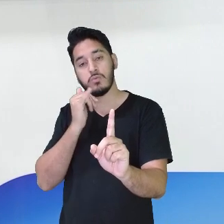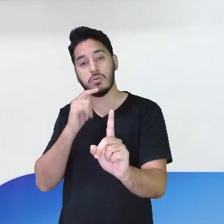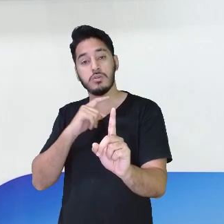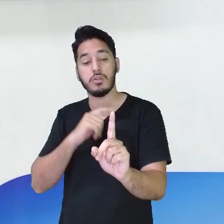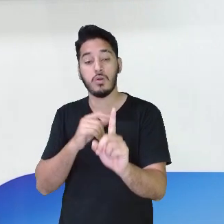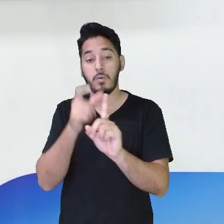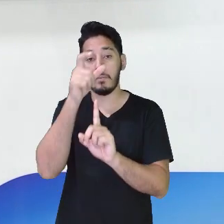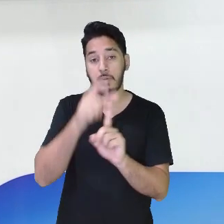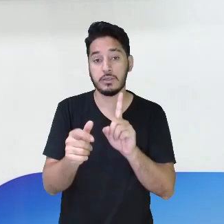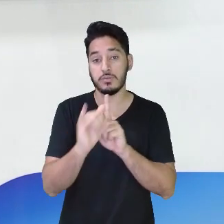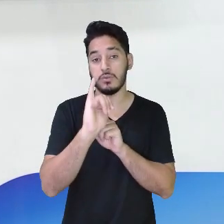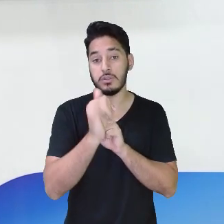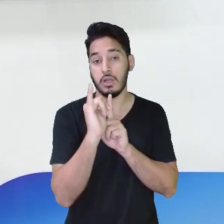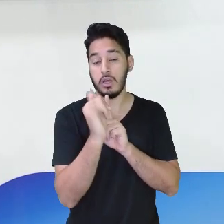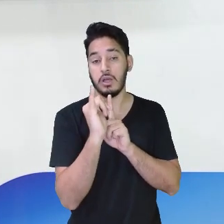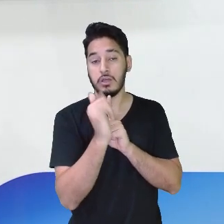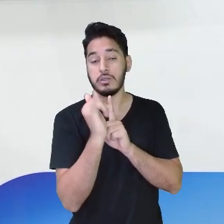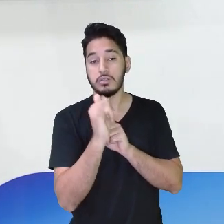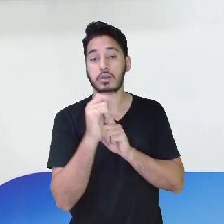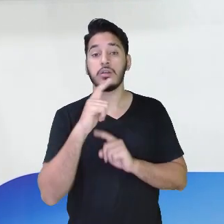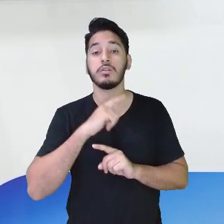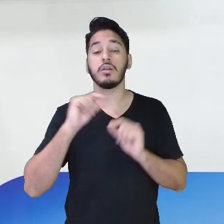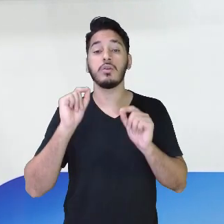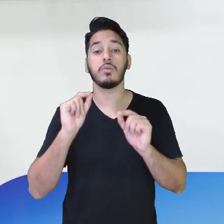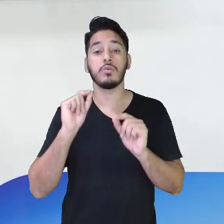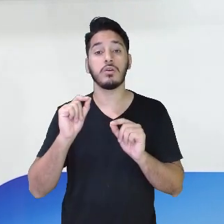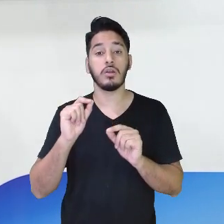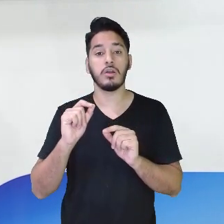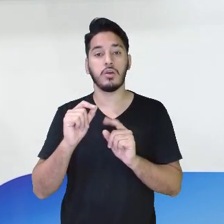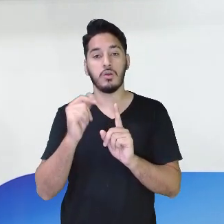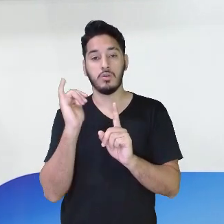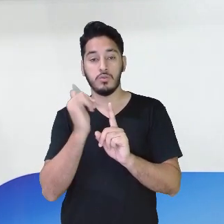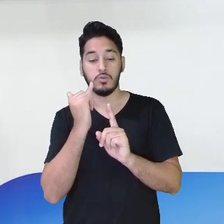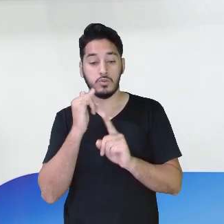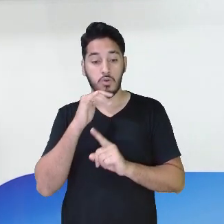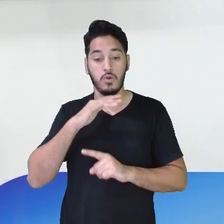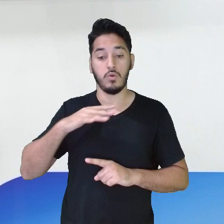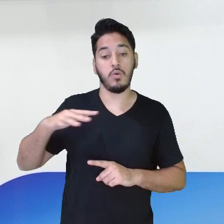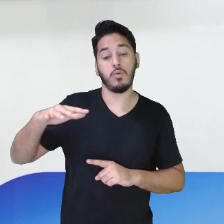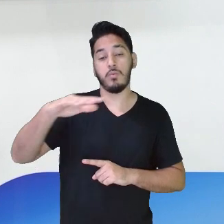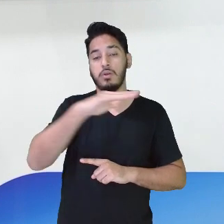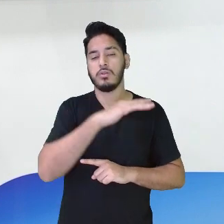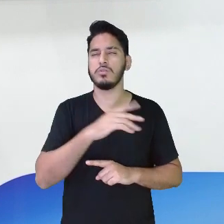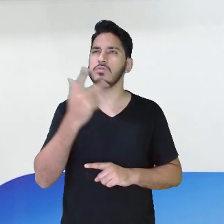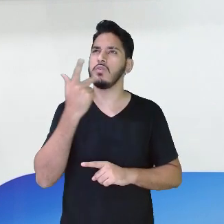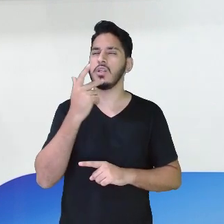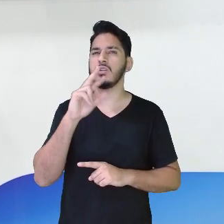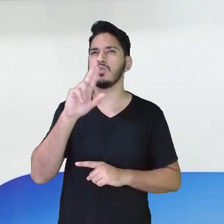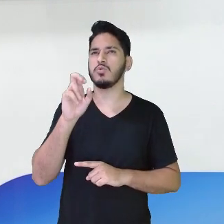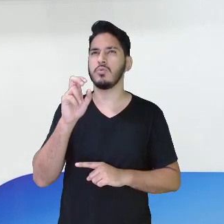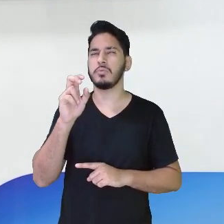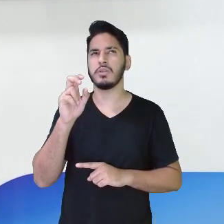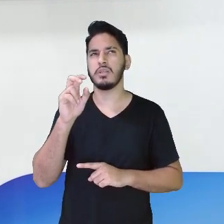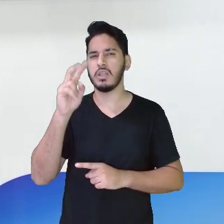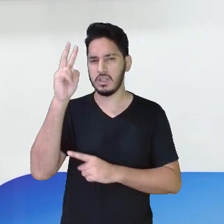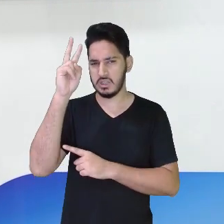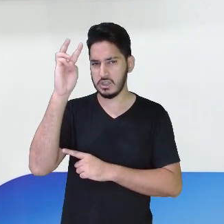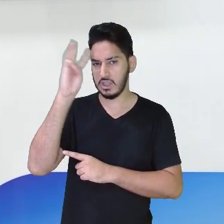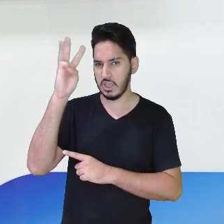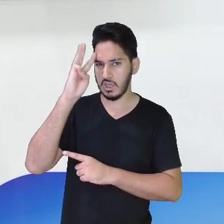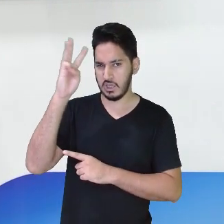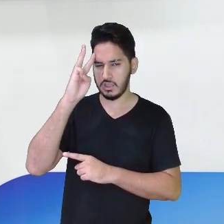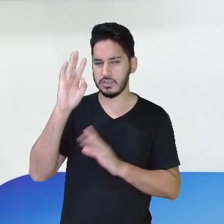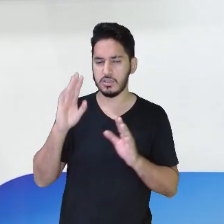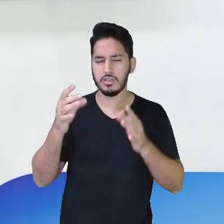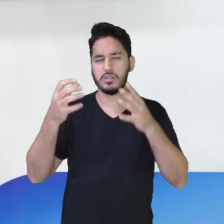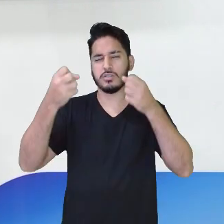narrador personagem e tem o narrador onisciente. Trabalhamos muito isso, se eu não me engano, na aula de terça-feira.